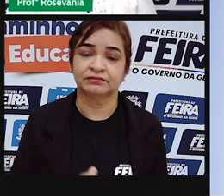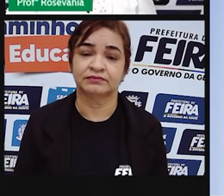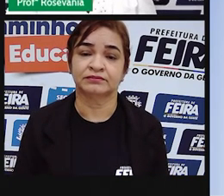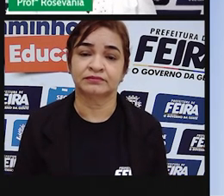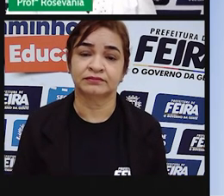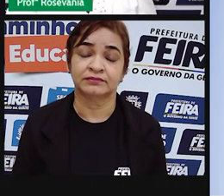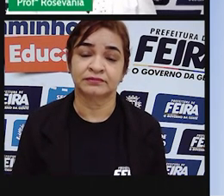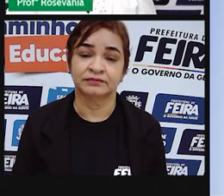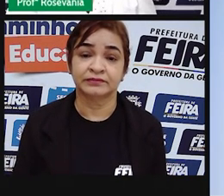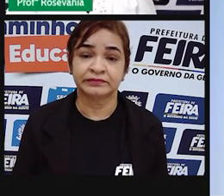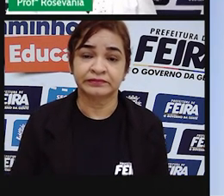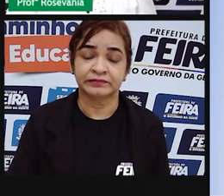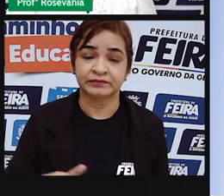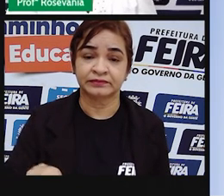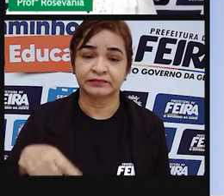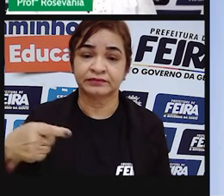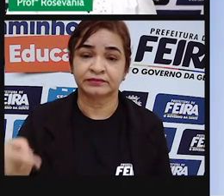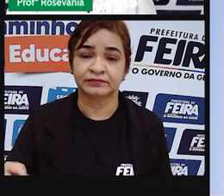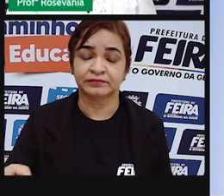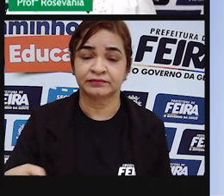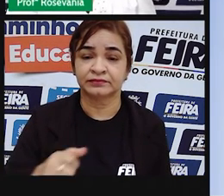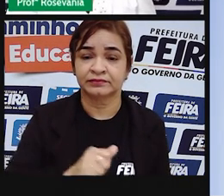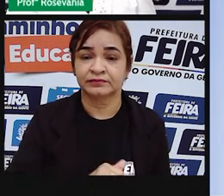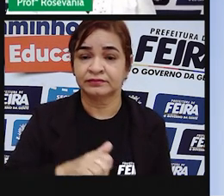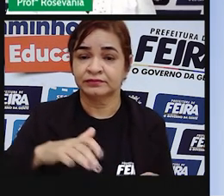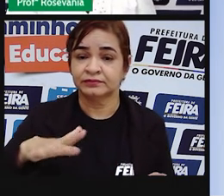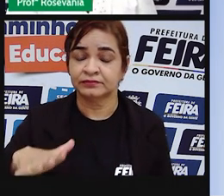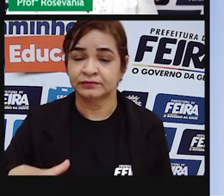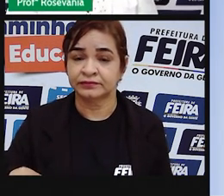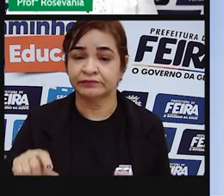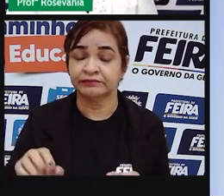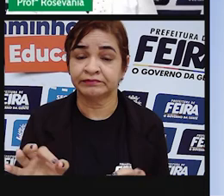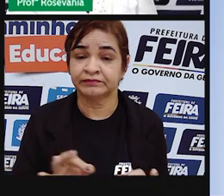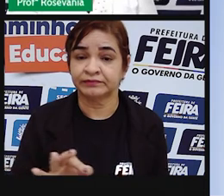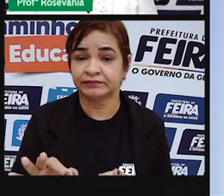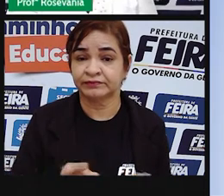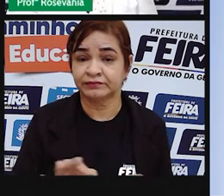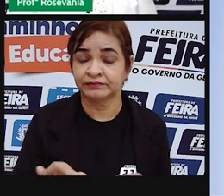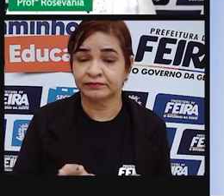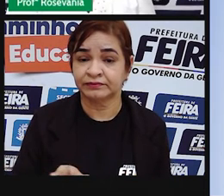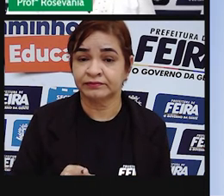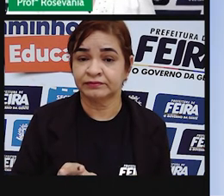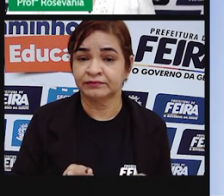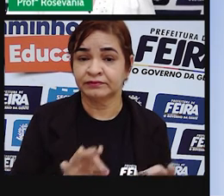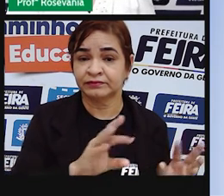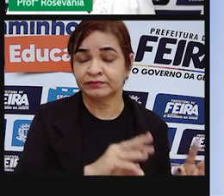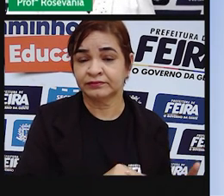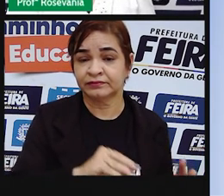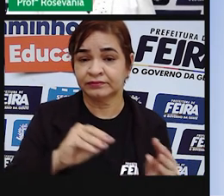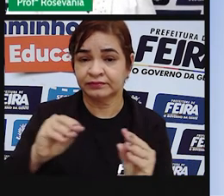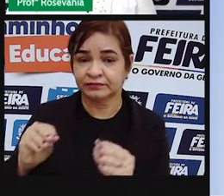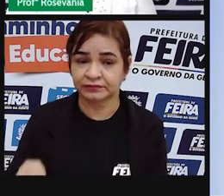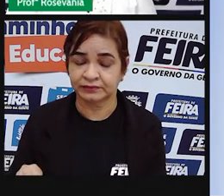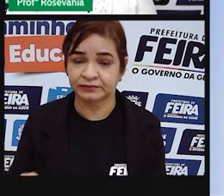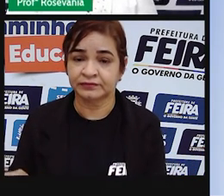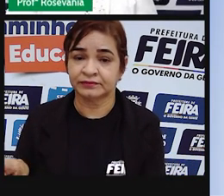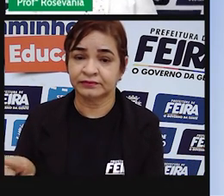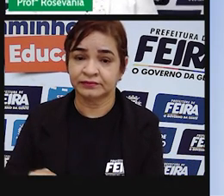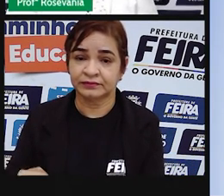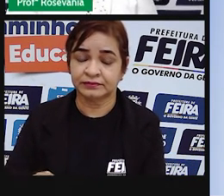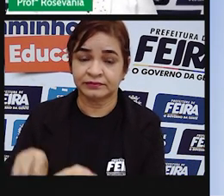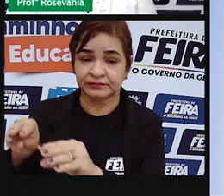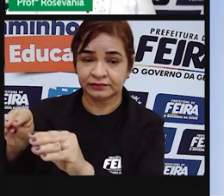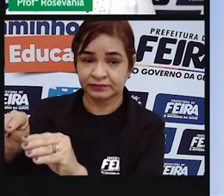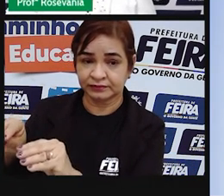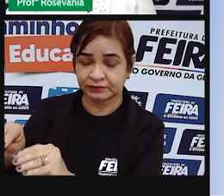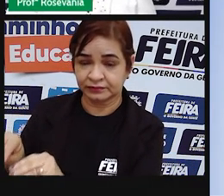aqui surgiu outra característica aqui também começamos ter um processo de saída e também um processo de